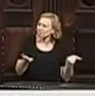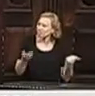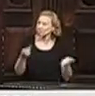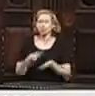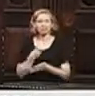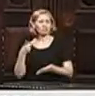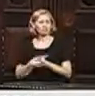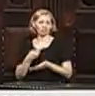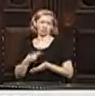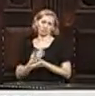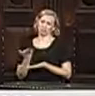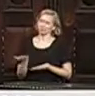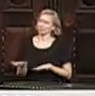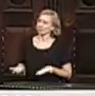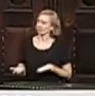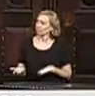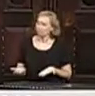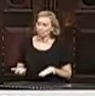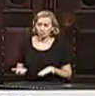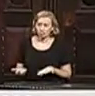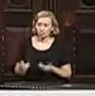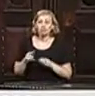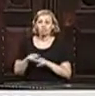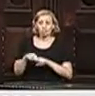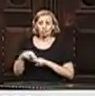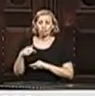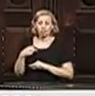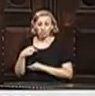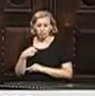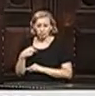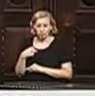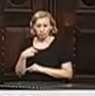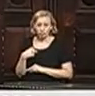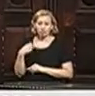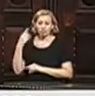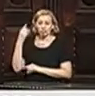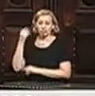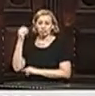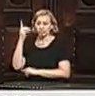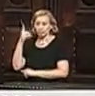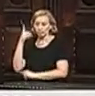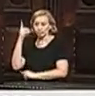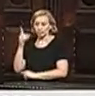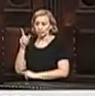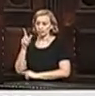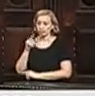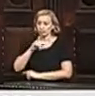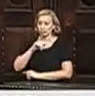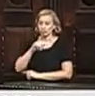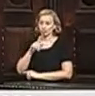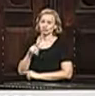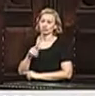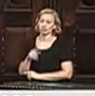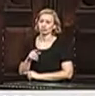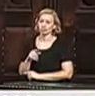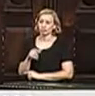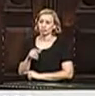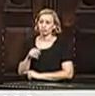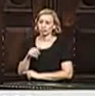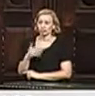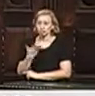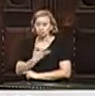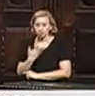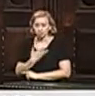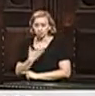contra a população. Por isso, eu e a deputada Lucinha fizemos essa representação direta